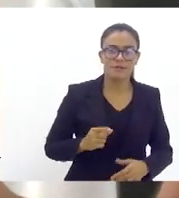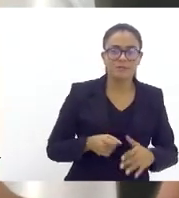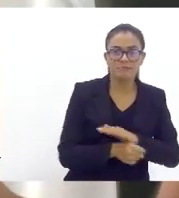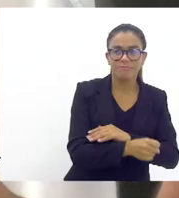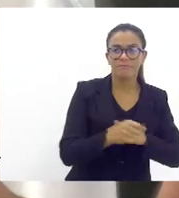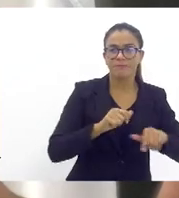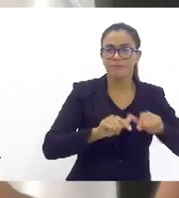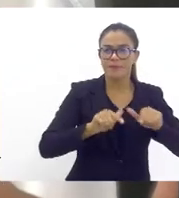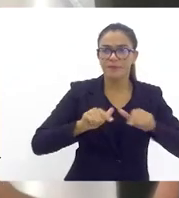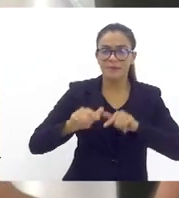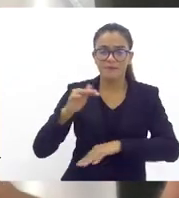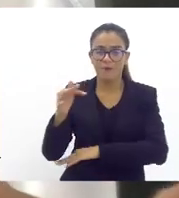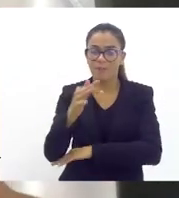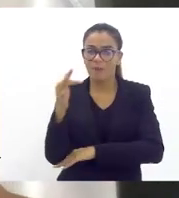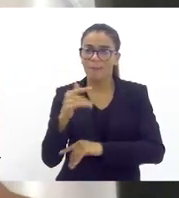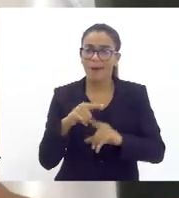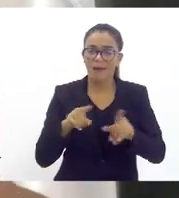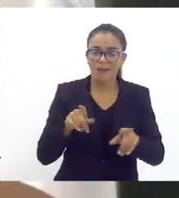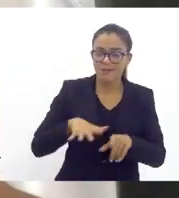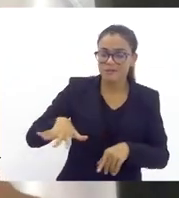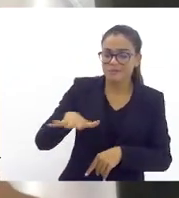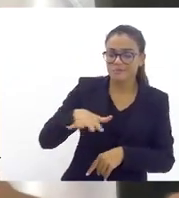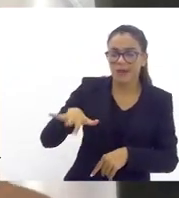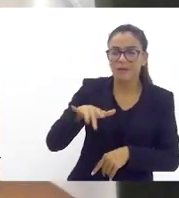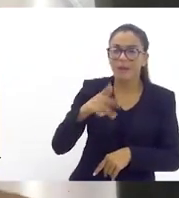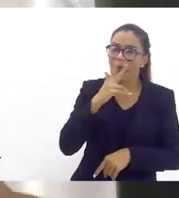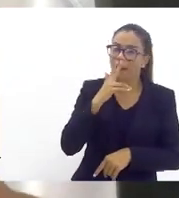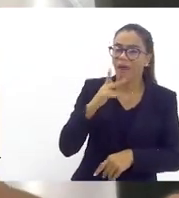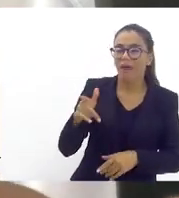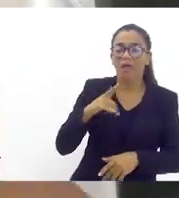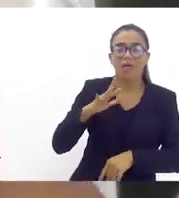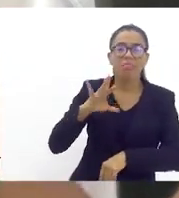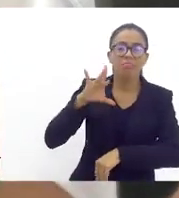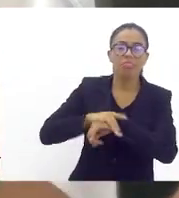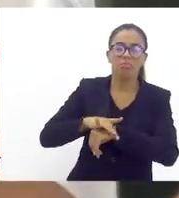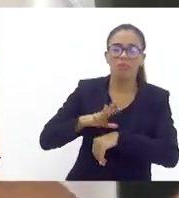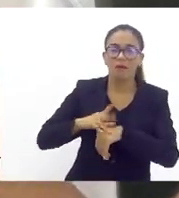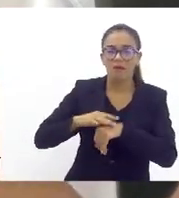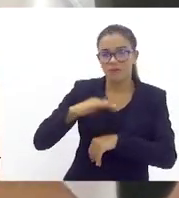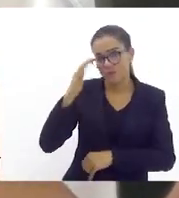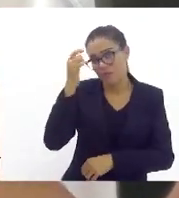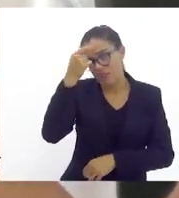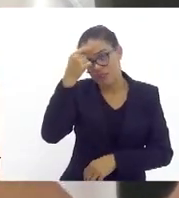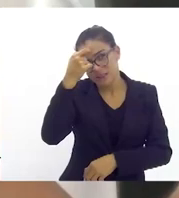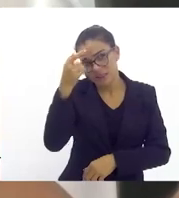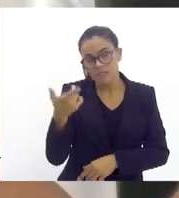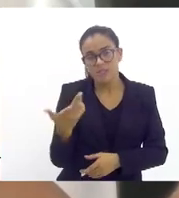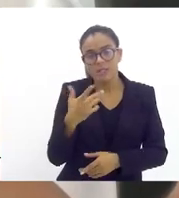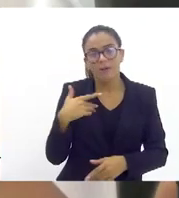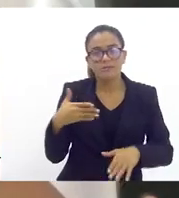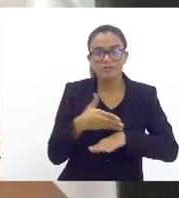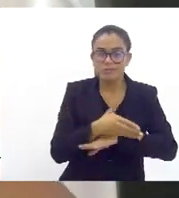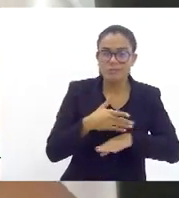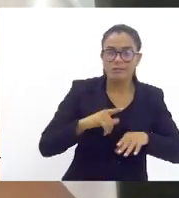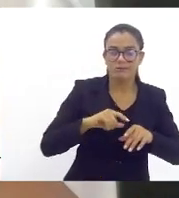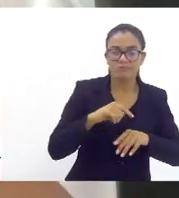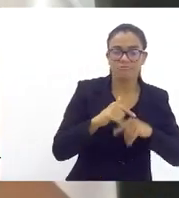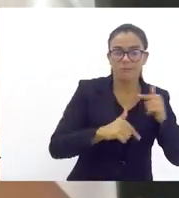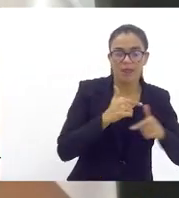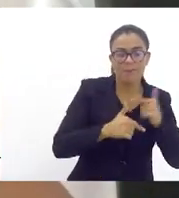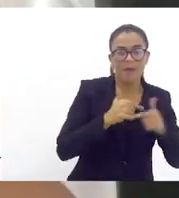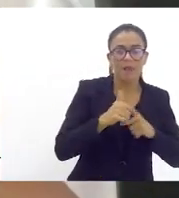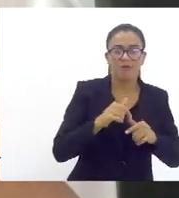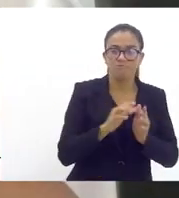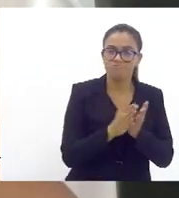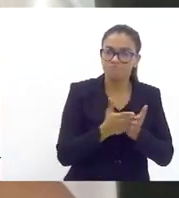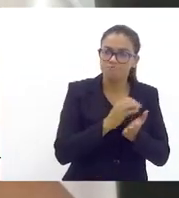mercado de trabalho formal, mas aquele espaço acaba sendo mais um fator de adoecimento. Então, a gente acessa, finalmente, o mercado de trabalho formal, não